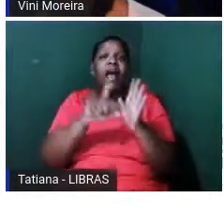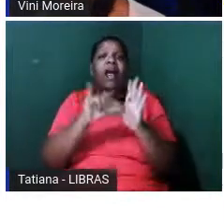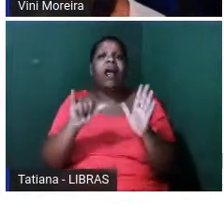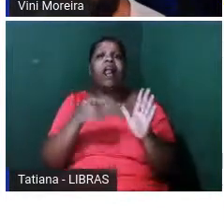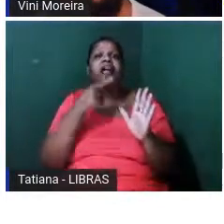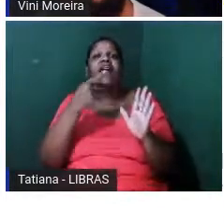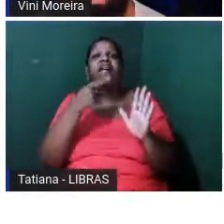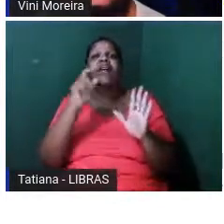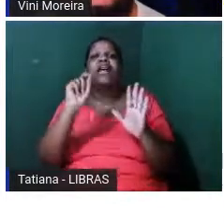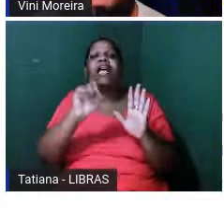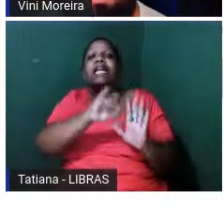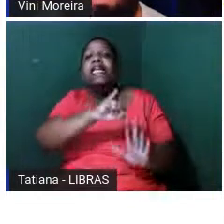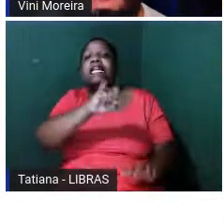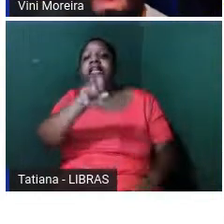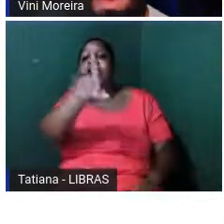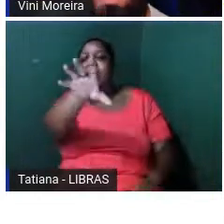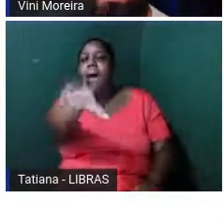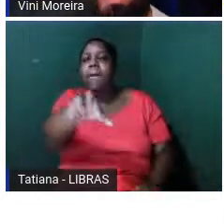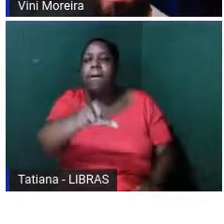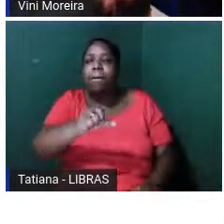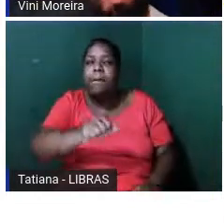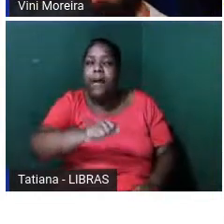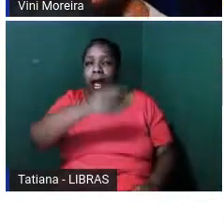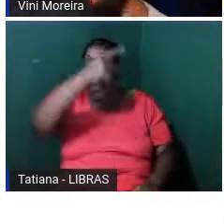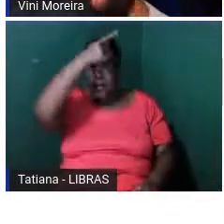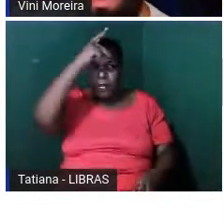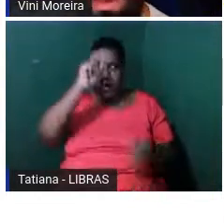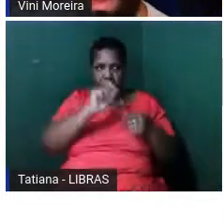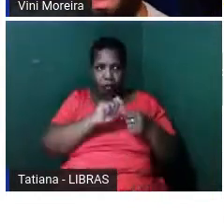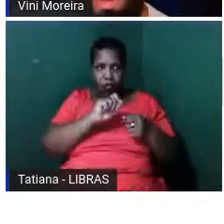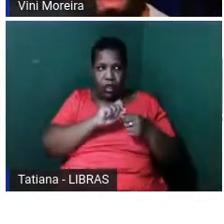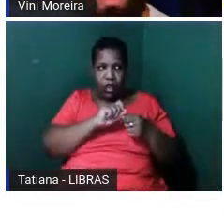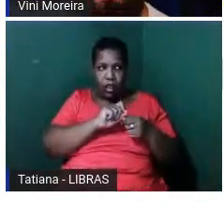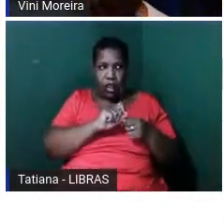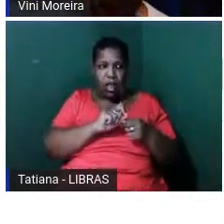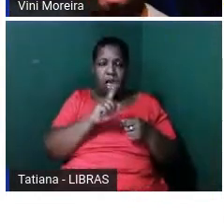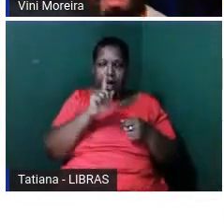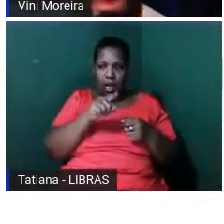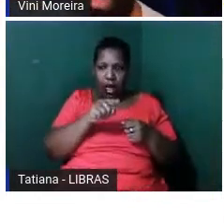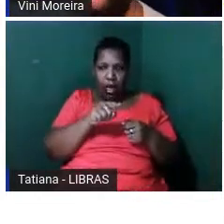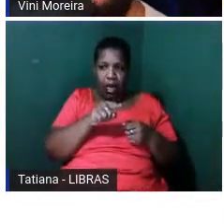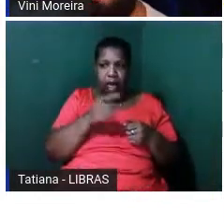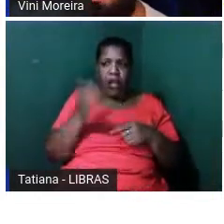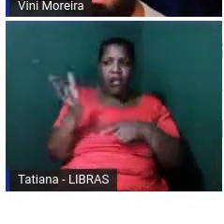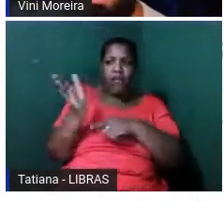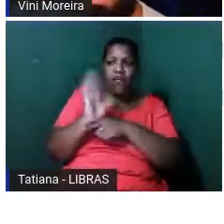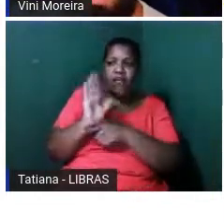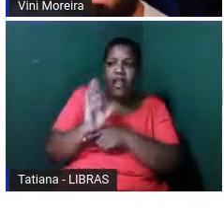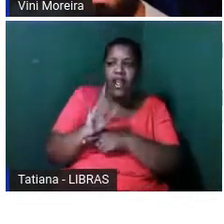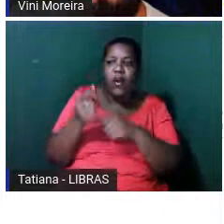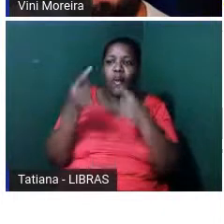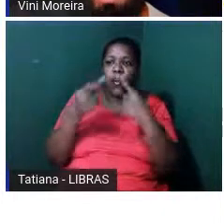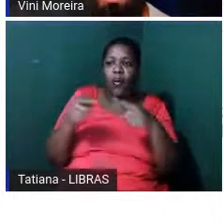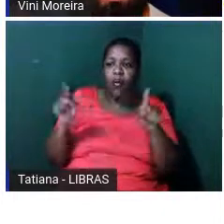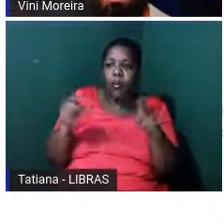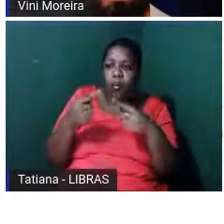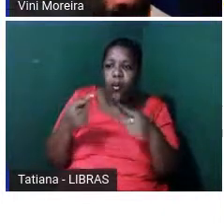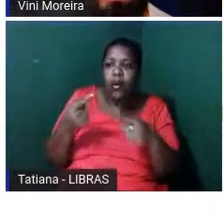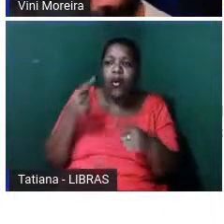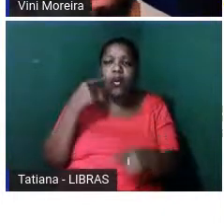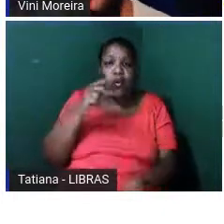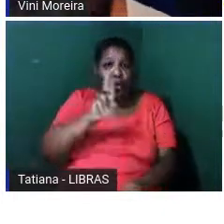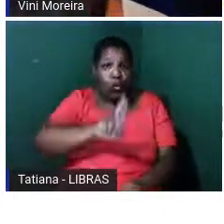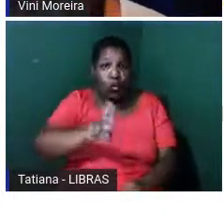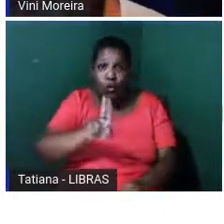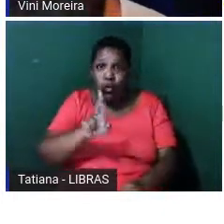que se você pegar algo que alguém fez alguém né algum filme alguma música e você